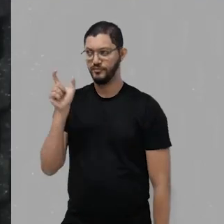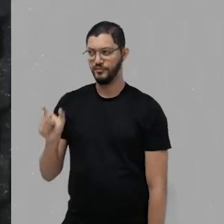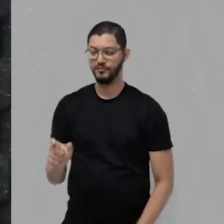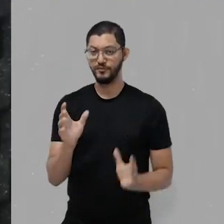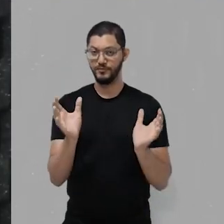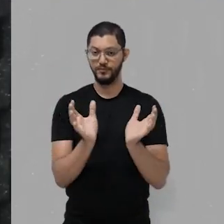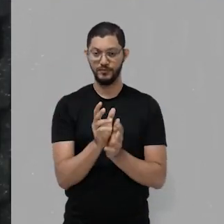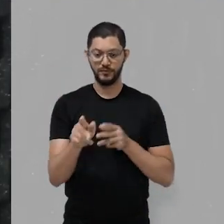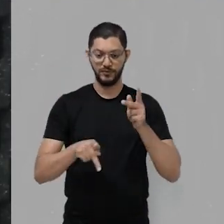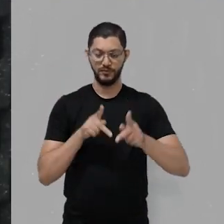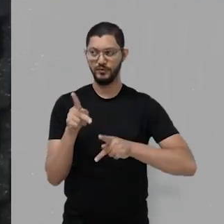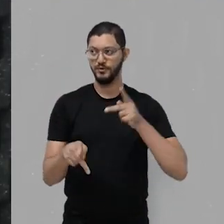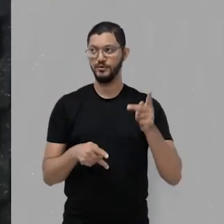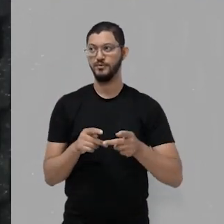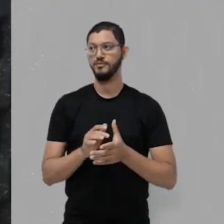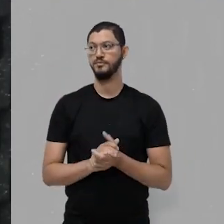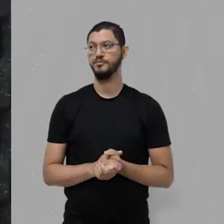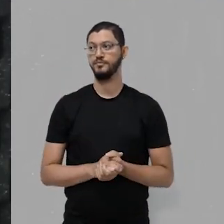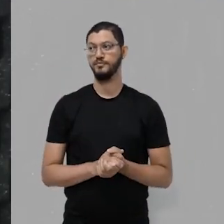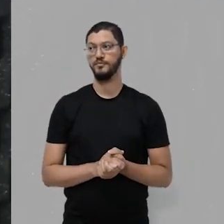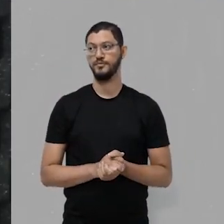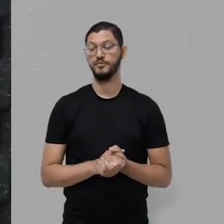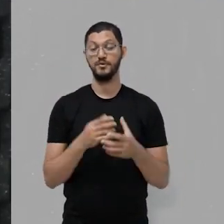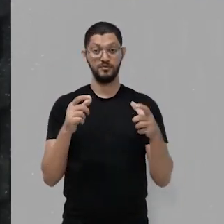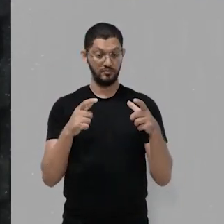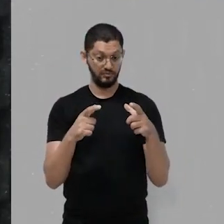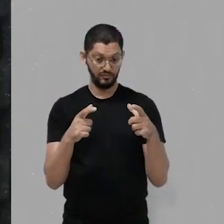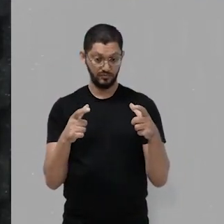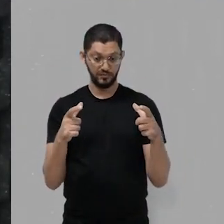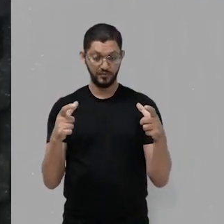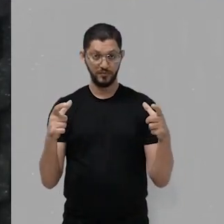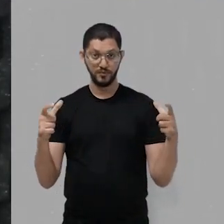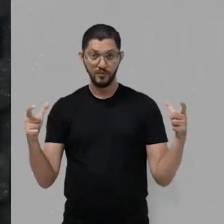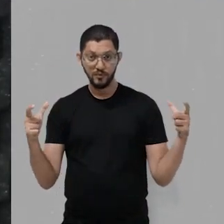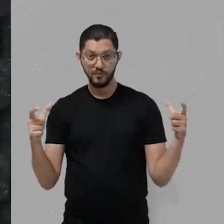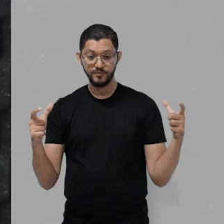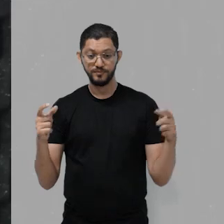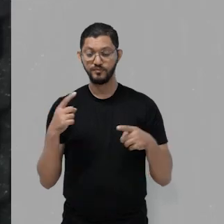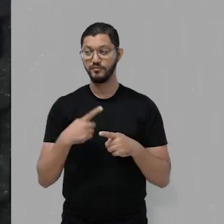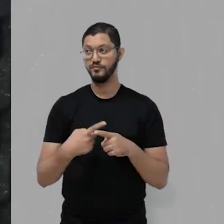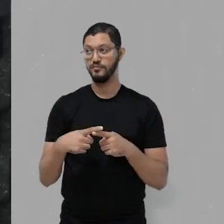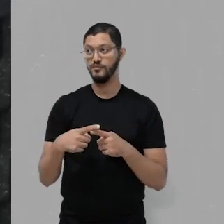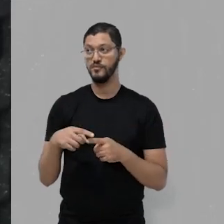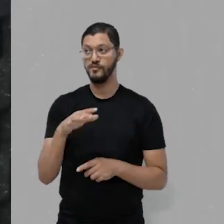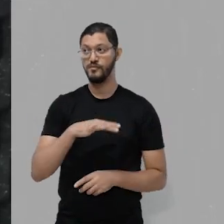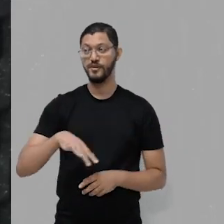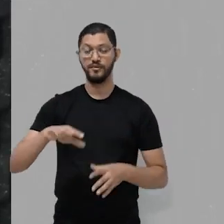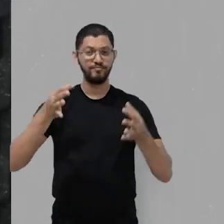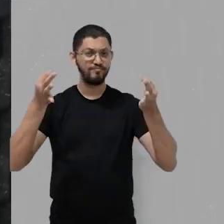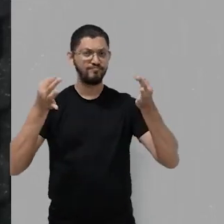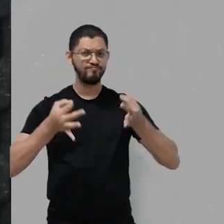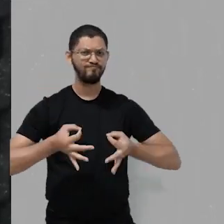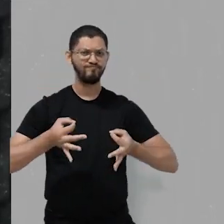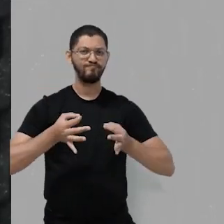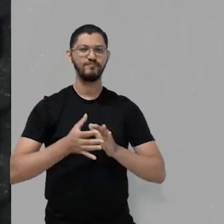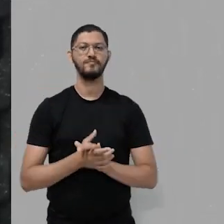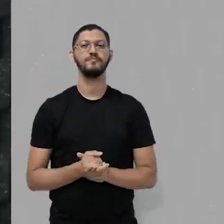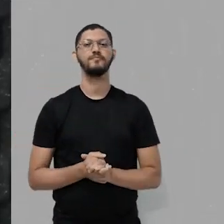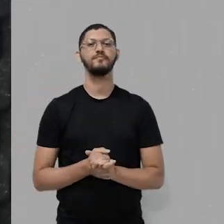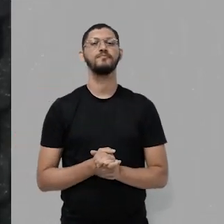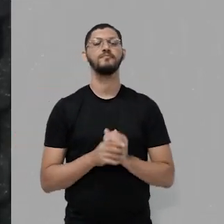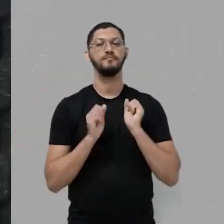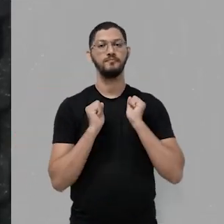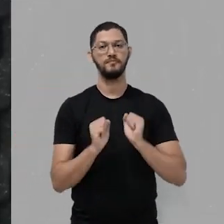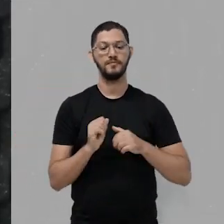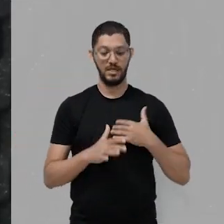dessa população têm a tendência de crescer, porque eles estão nas condições perfeitas, né, para que